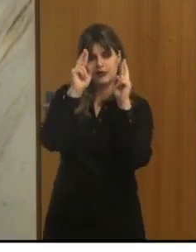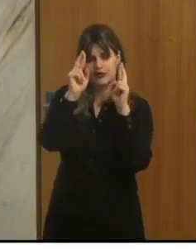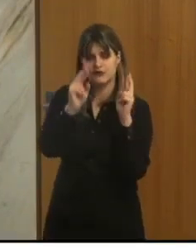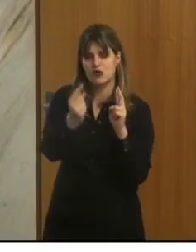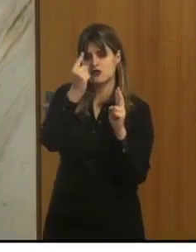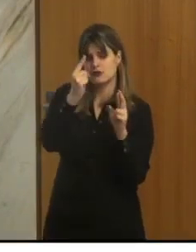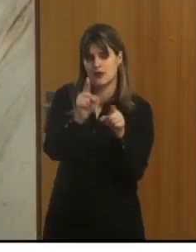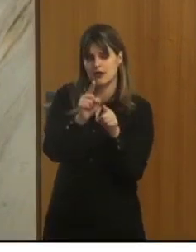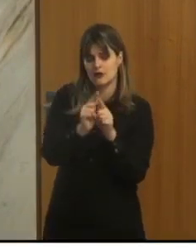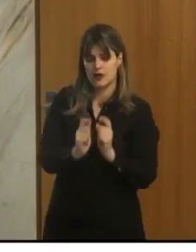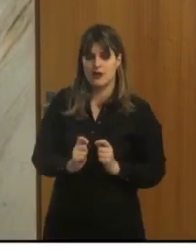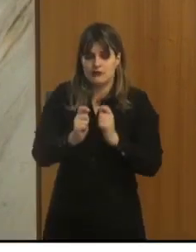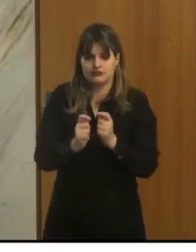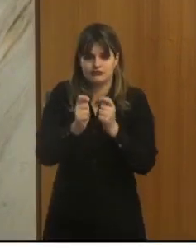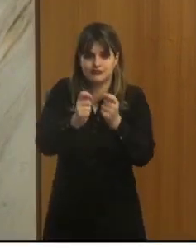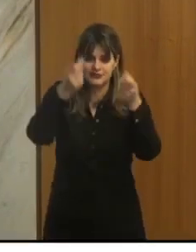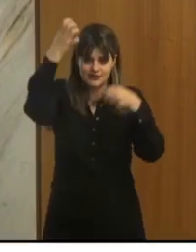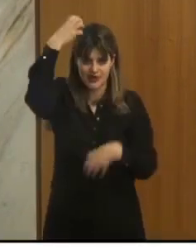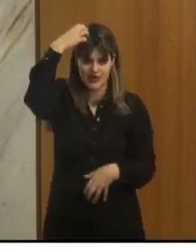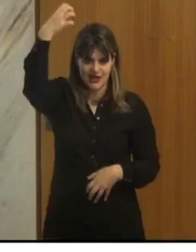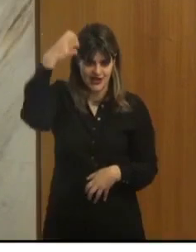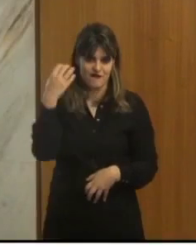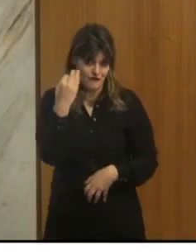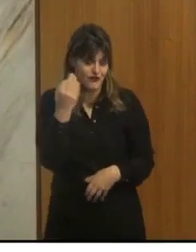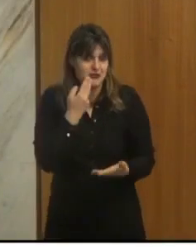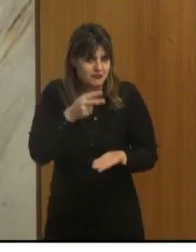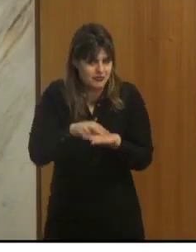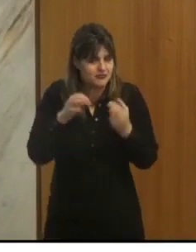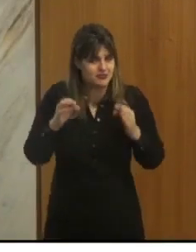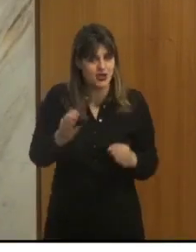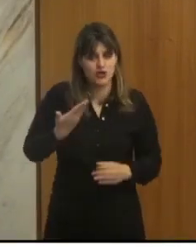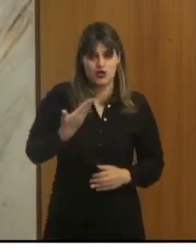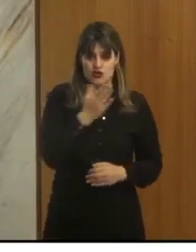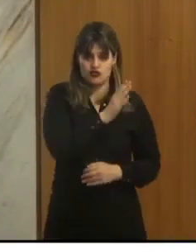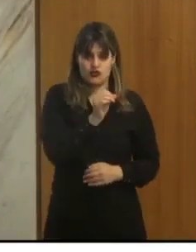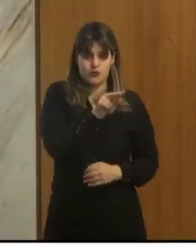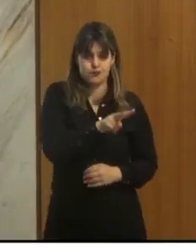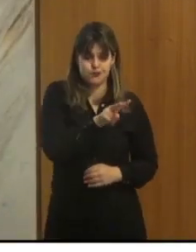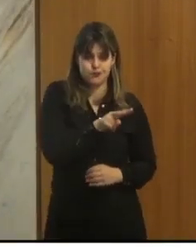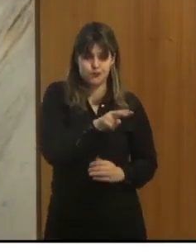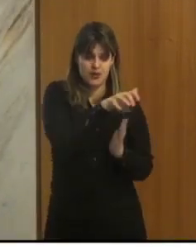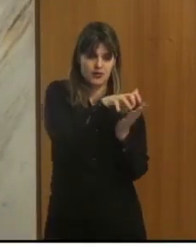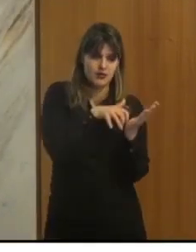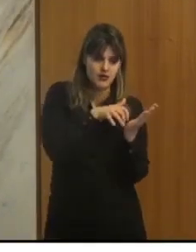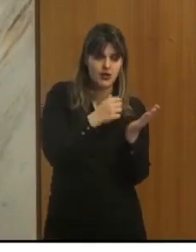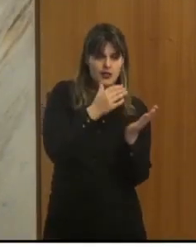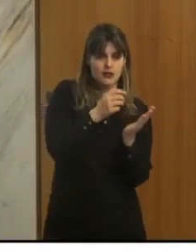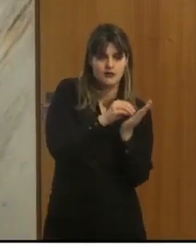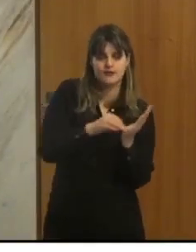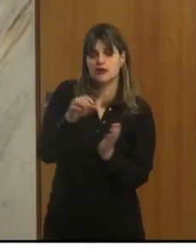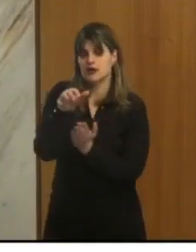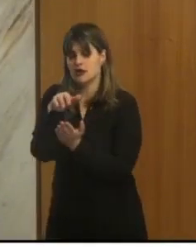e real sucessão, como adiante se seguiu. Dom João II, Crónica de Dom João II, Crónica de Rui de